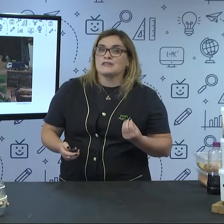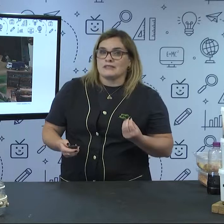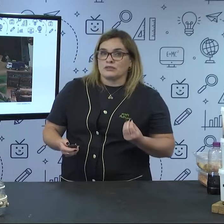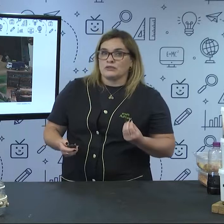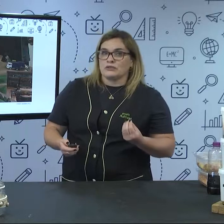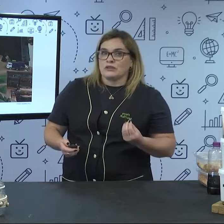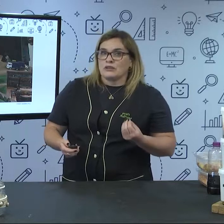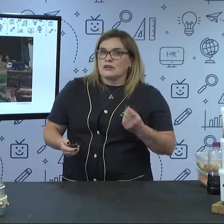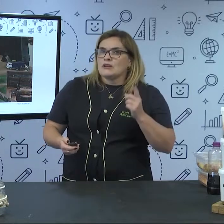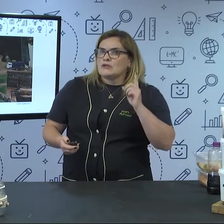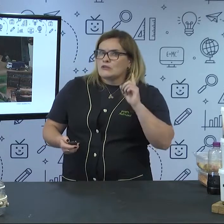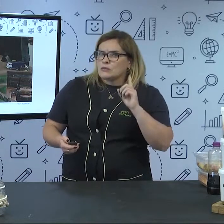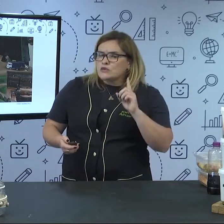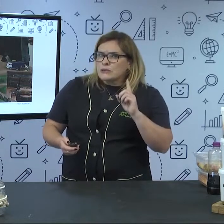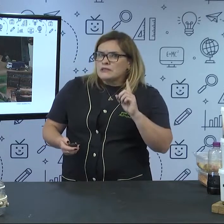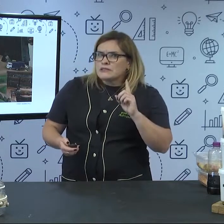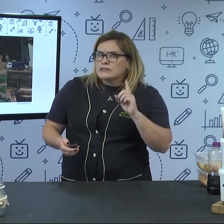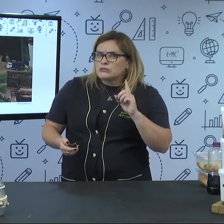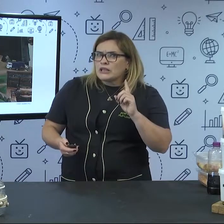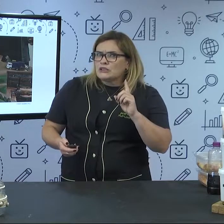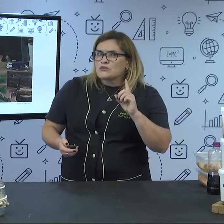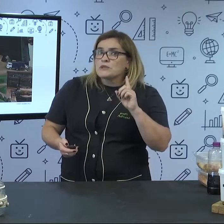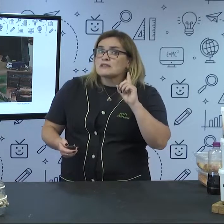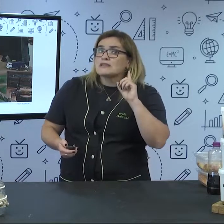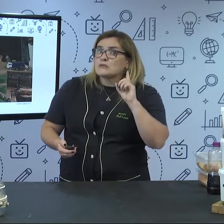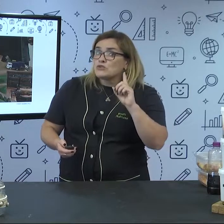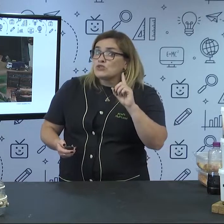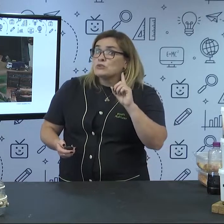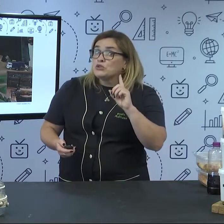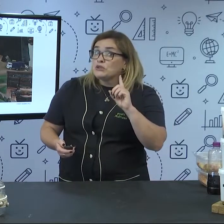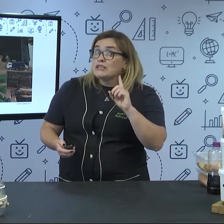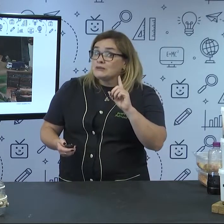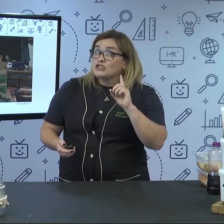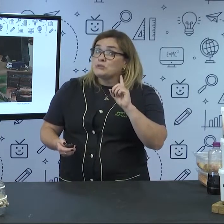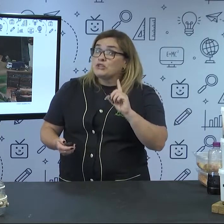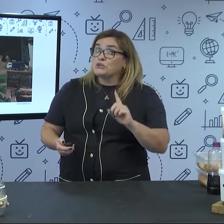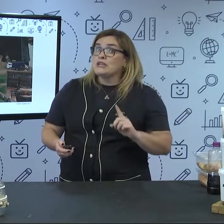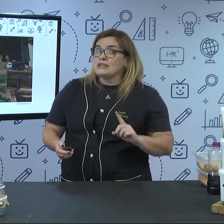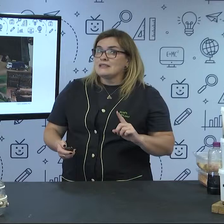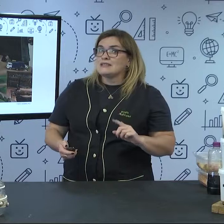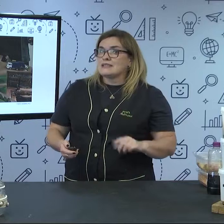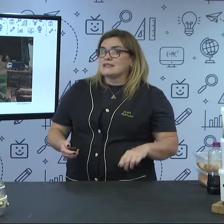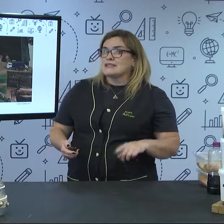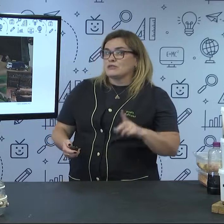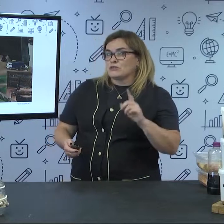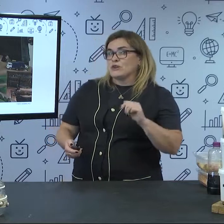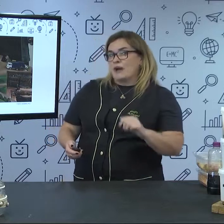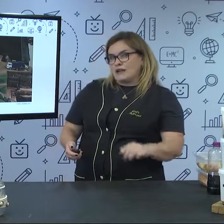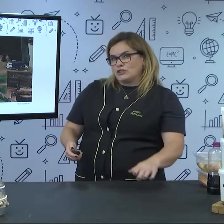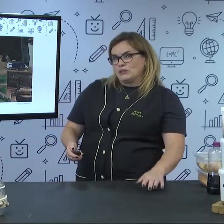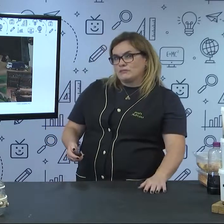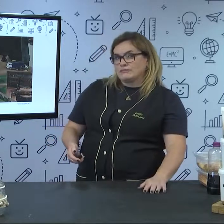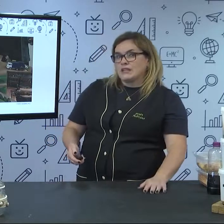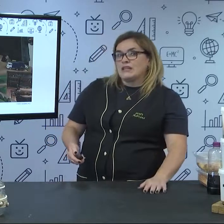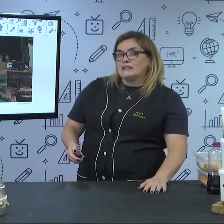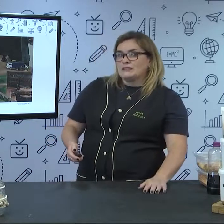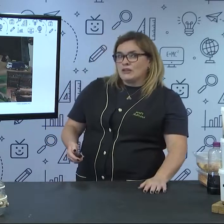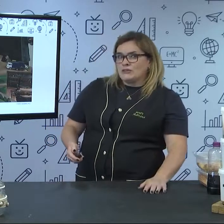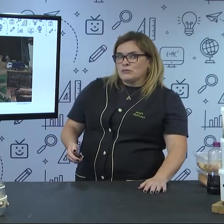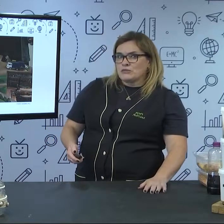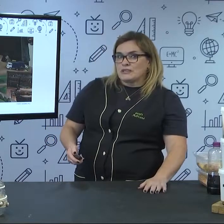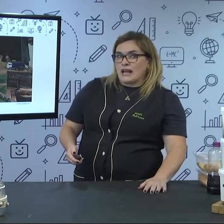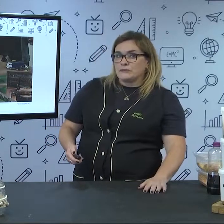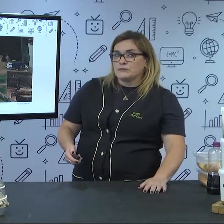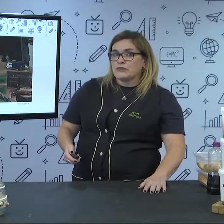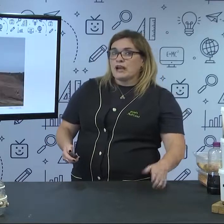muito resíduo. Vamos pensando, hein? Nós precisamos diminuir esses resíduos, não acham?